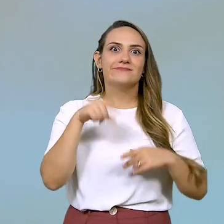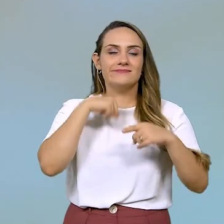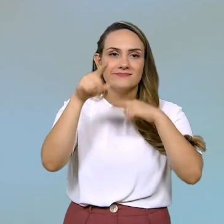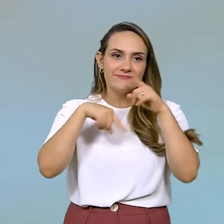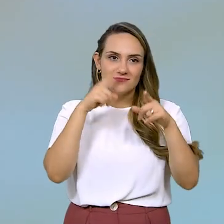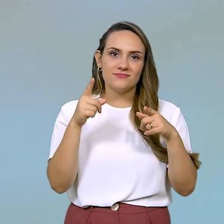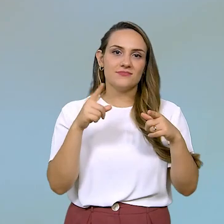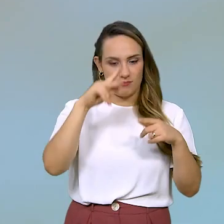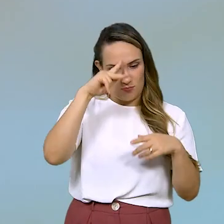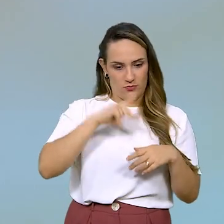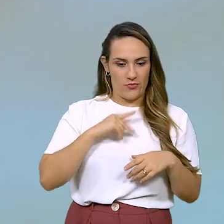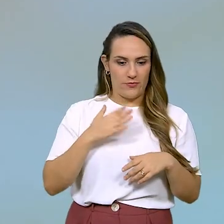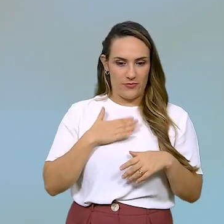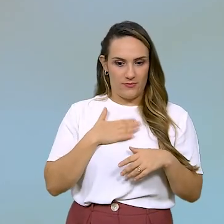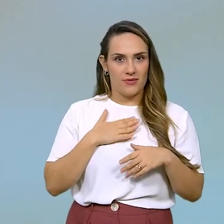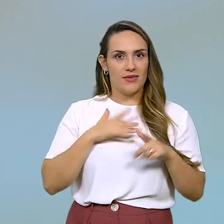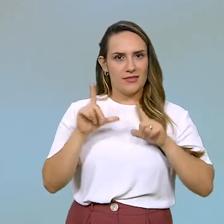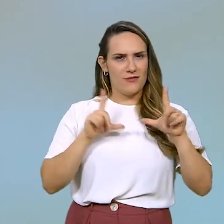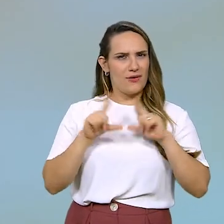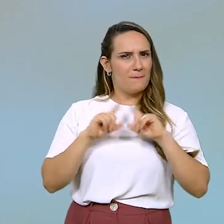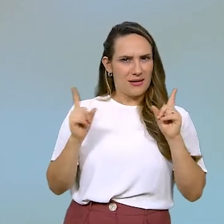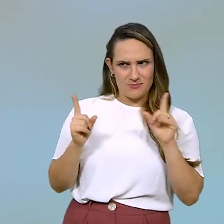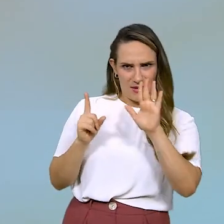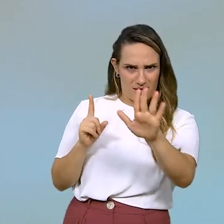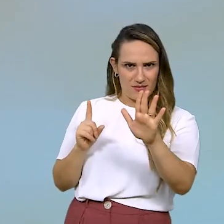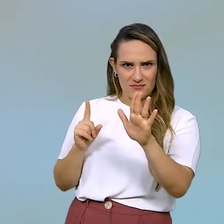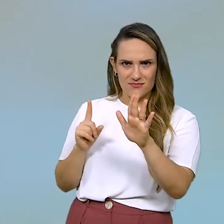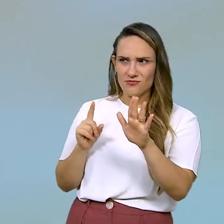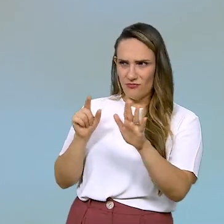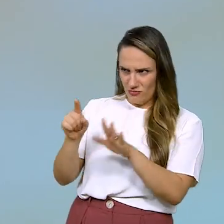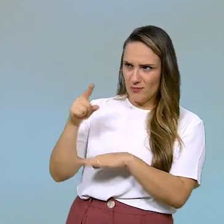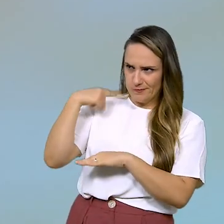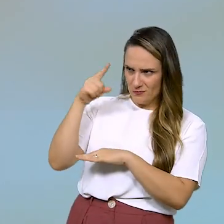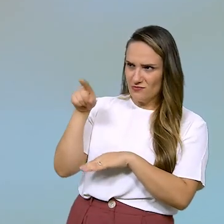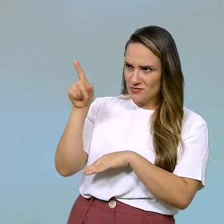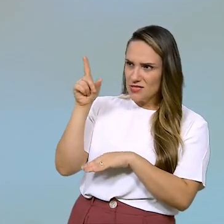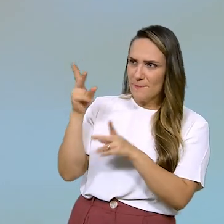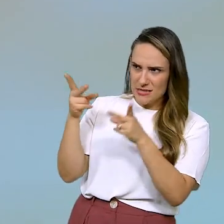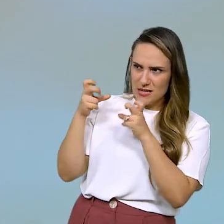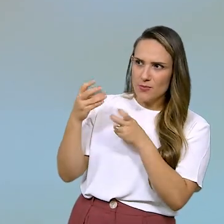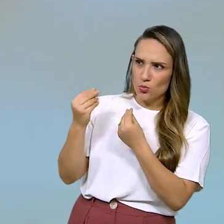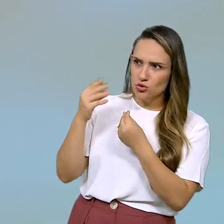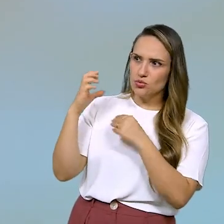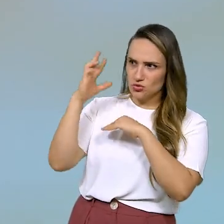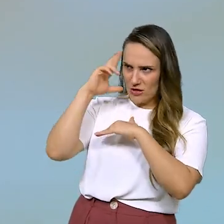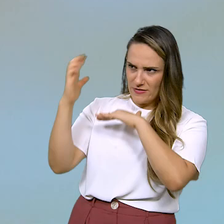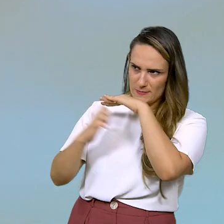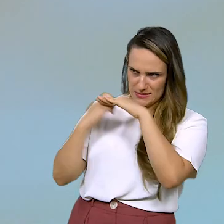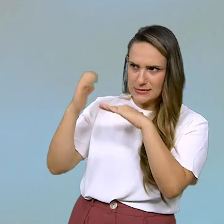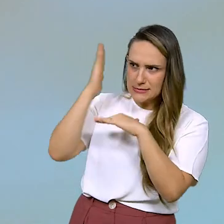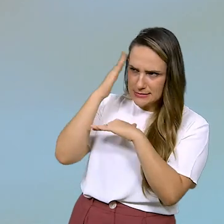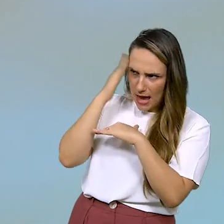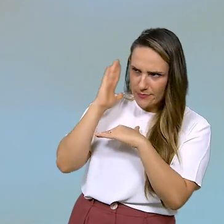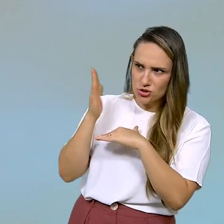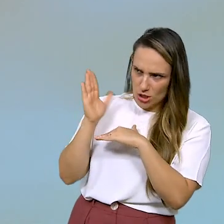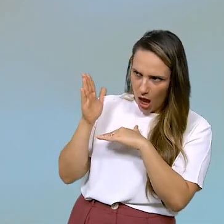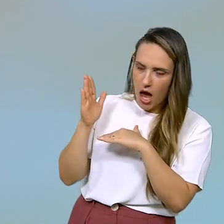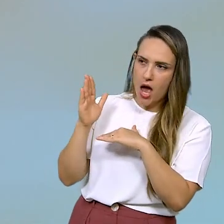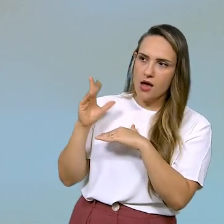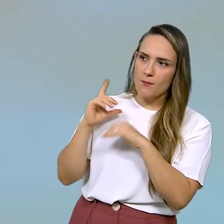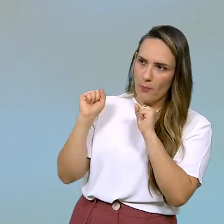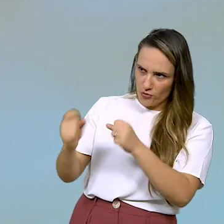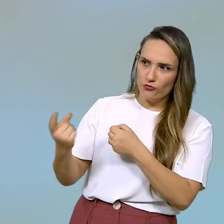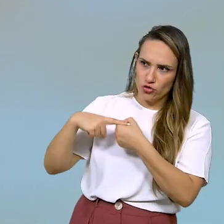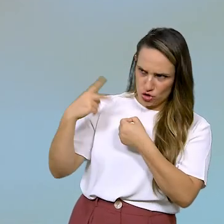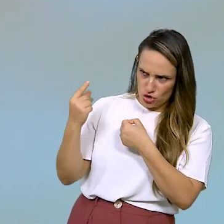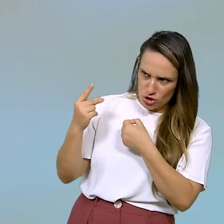aqui em divulgar essa solução tributária, né, para os empresários, mas de acordo com a sua prática, você tem percebido que os empresários que são